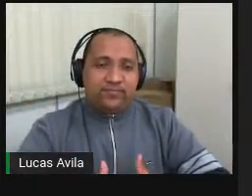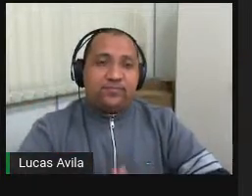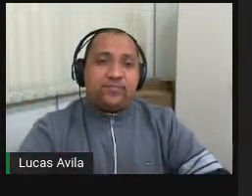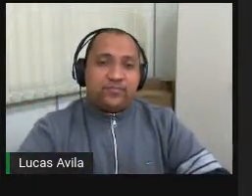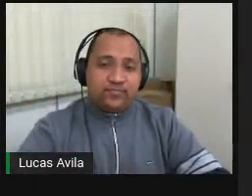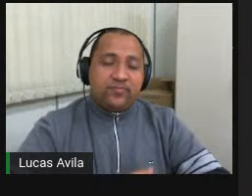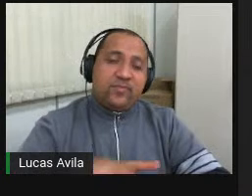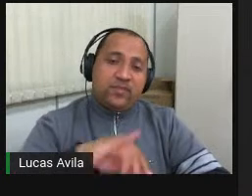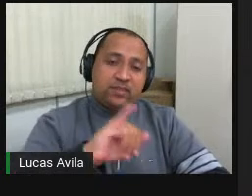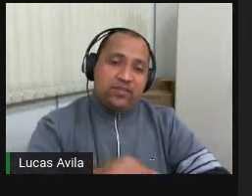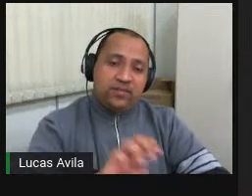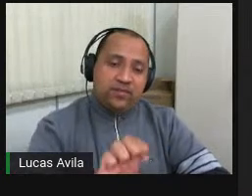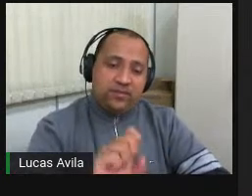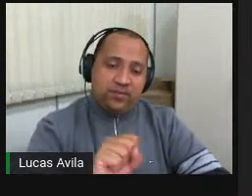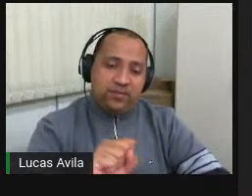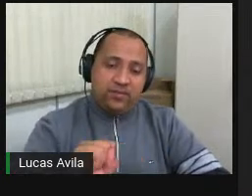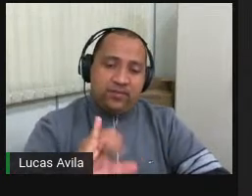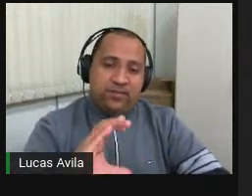Jéssica Reis de Mello.